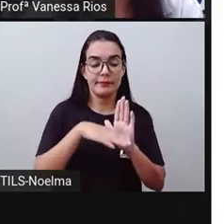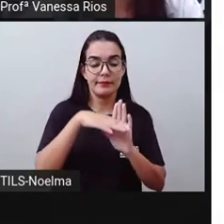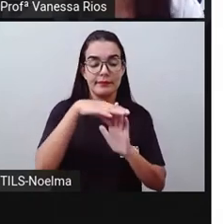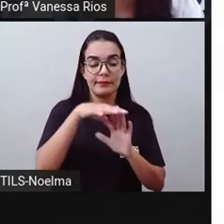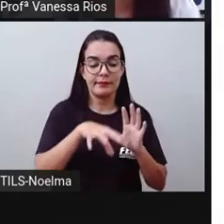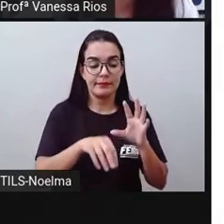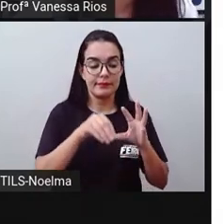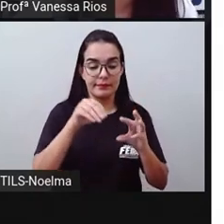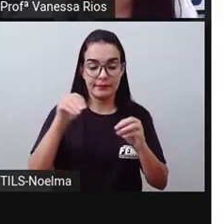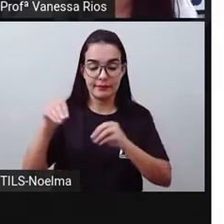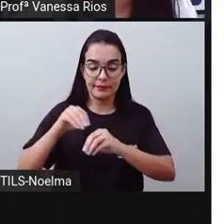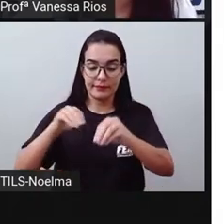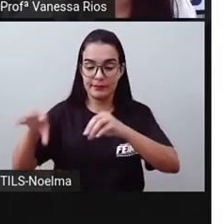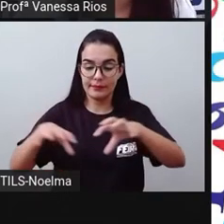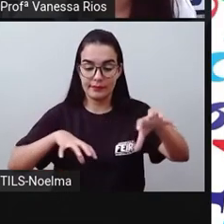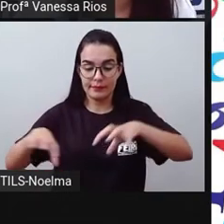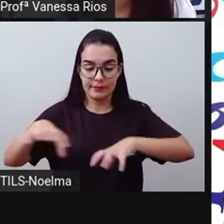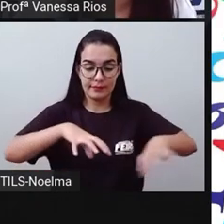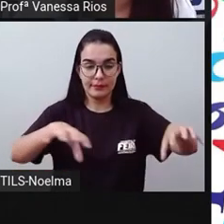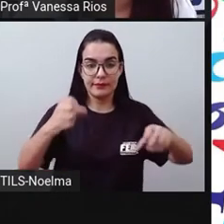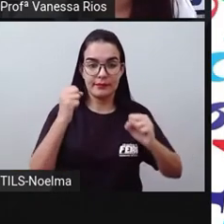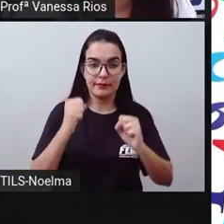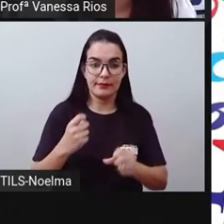seletiva possa acontecer.